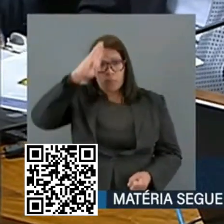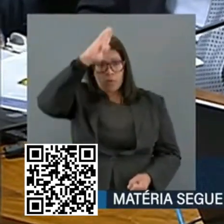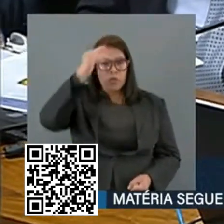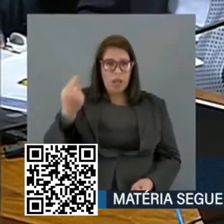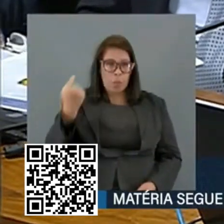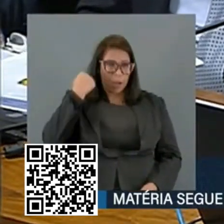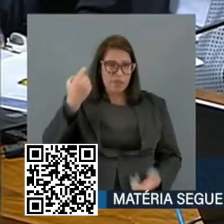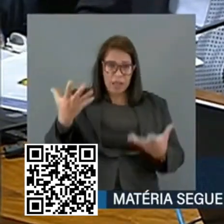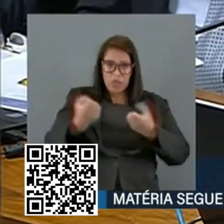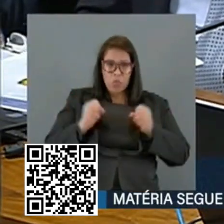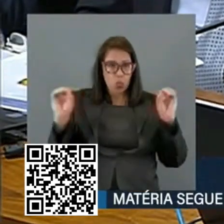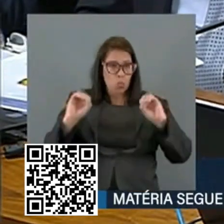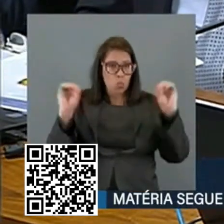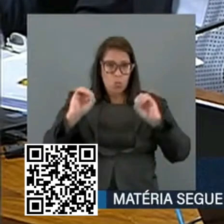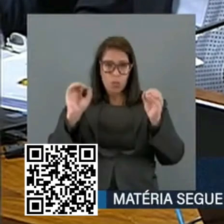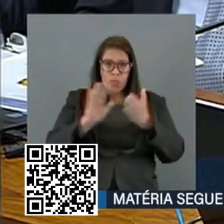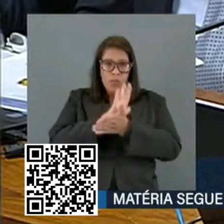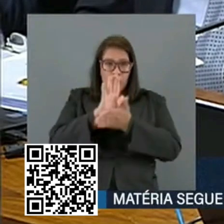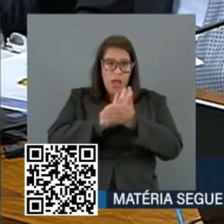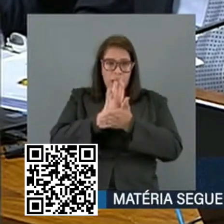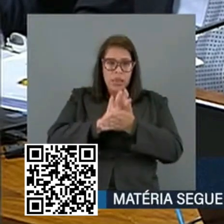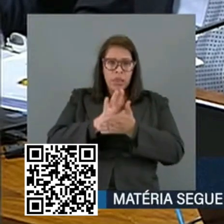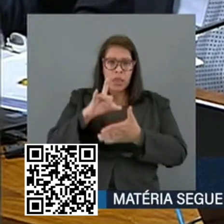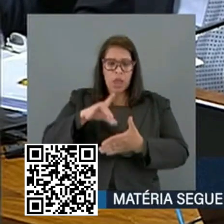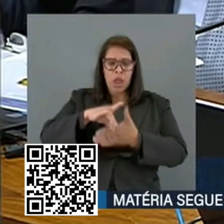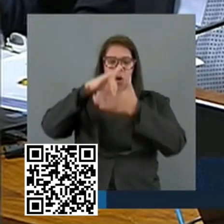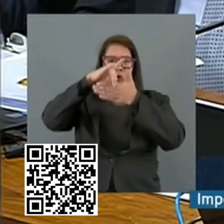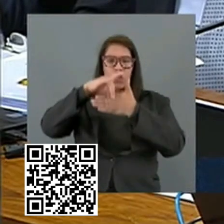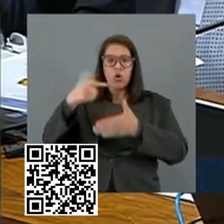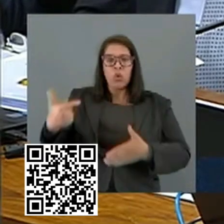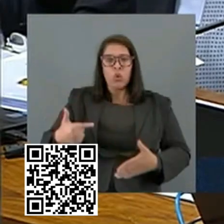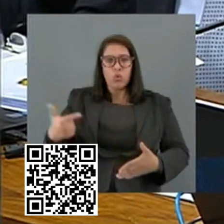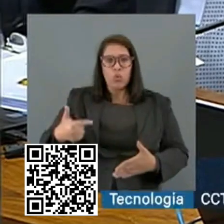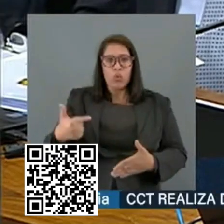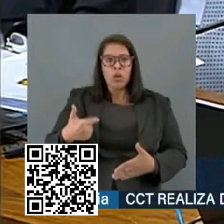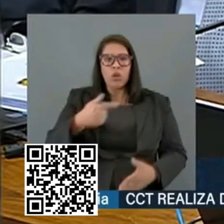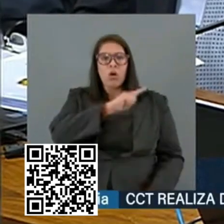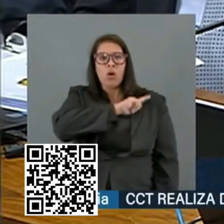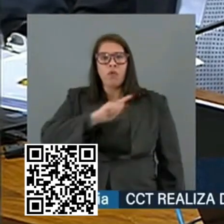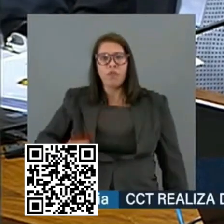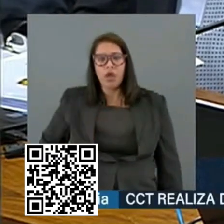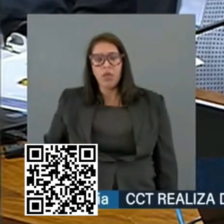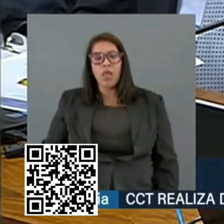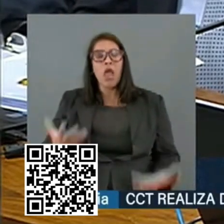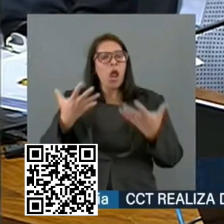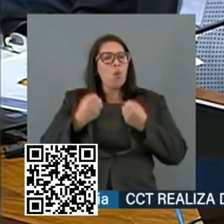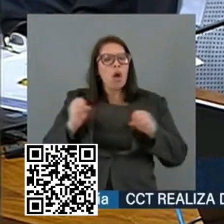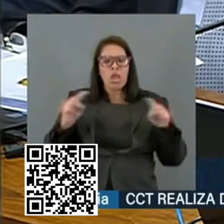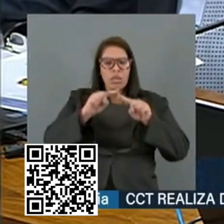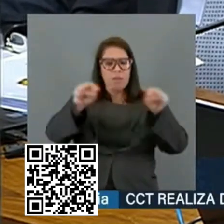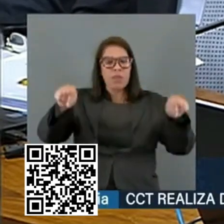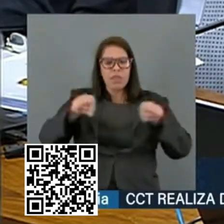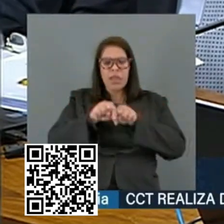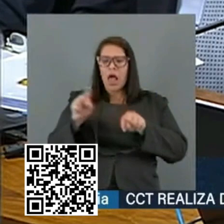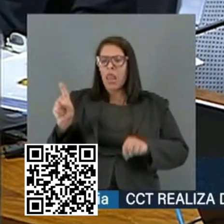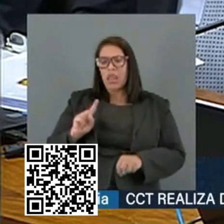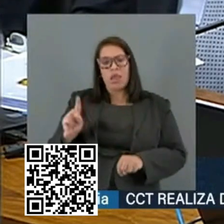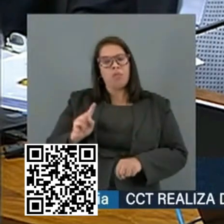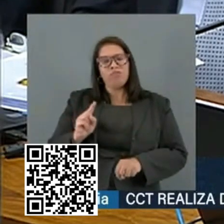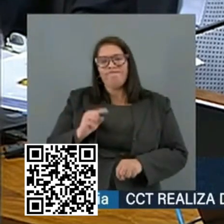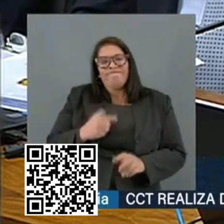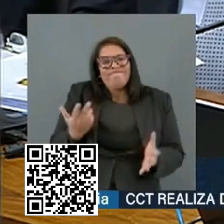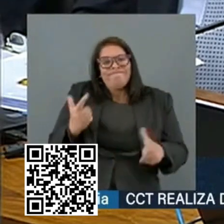sendo vice-líder do governo Lula aqui no Senado, eu também não lhe recebi. Repito,